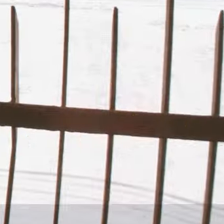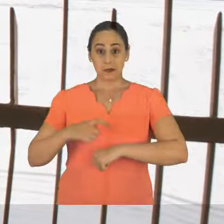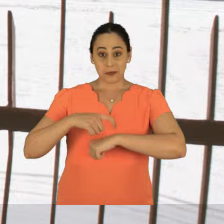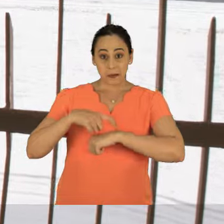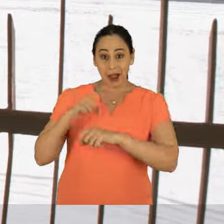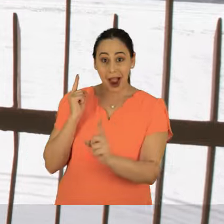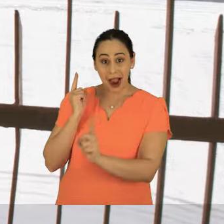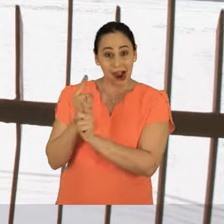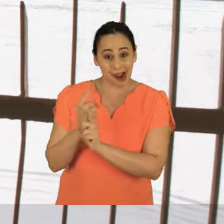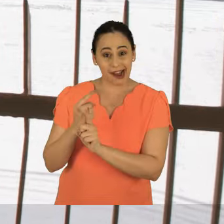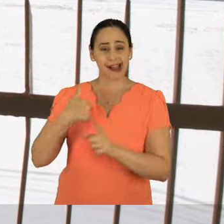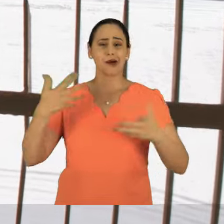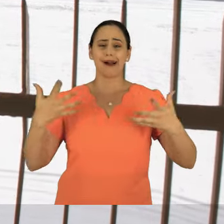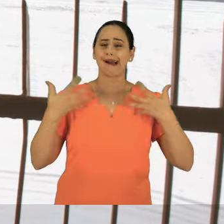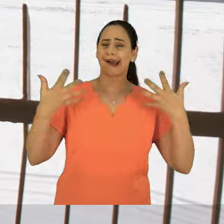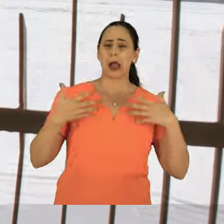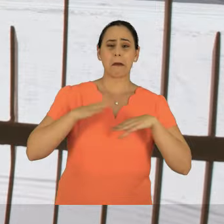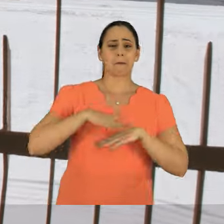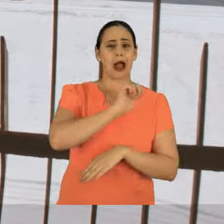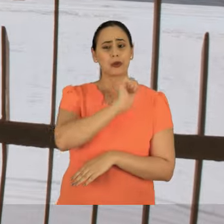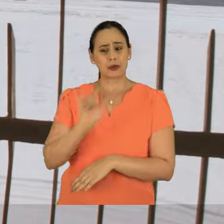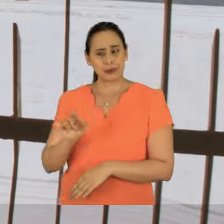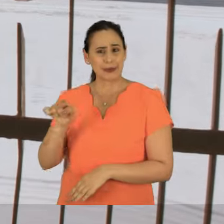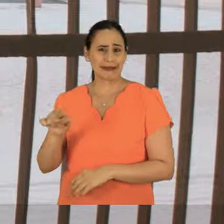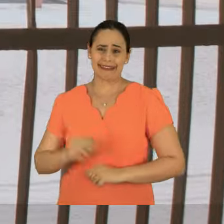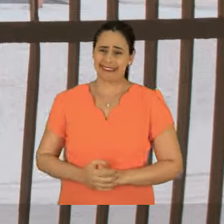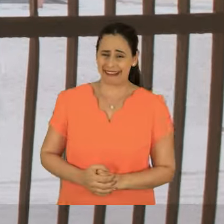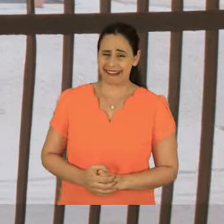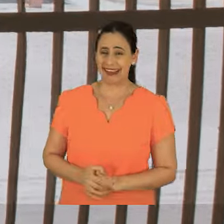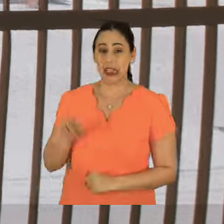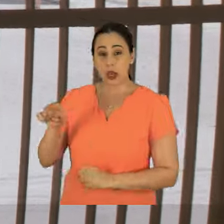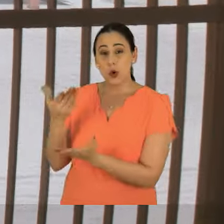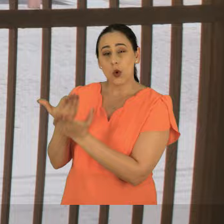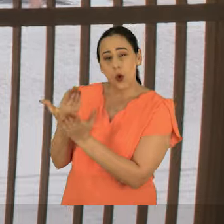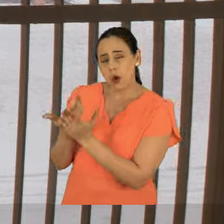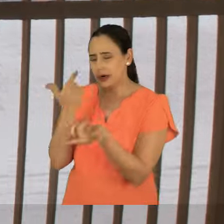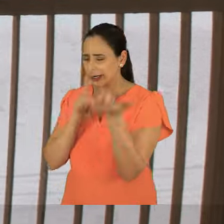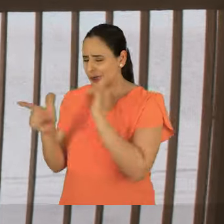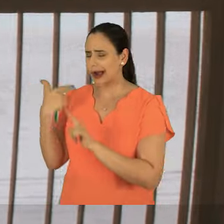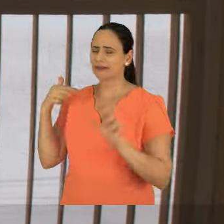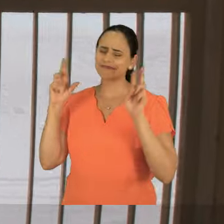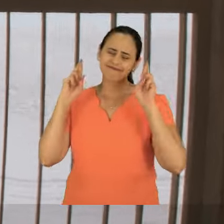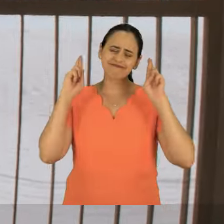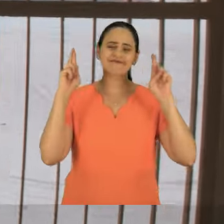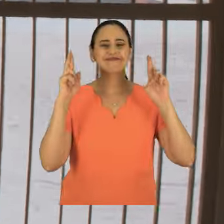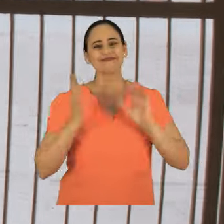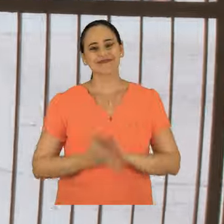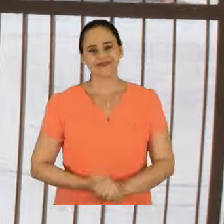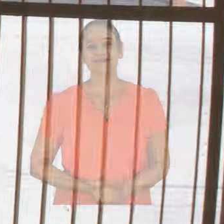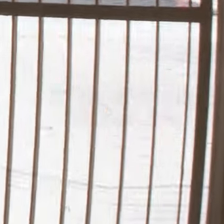Eu acho que eu fiquei pior do que ele, quando eu soube. Eu fiquei muito animada, torcendo por ele, para ele conseguir alguma coisa com os estudos dele.